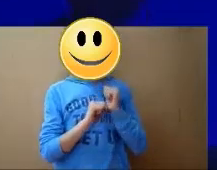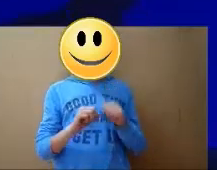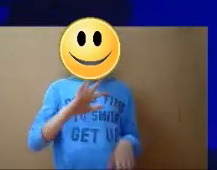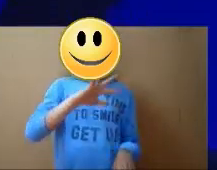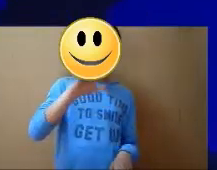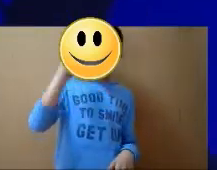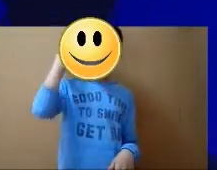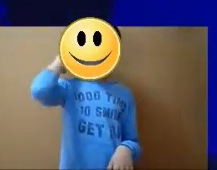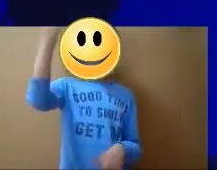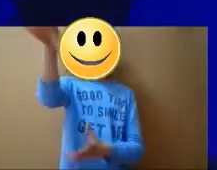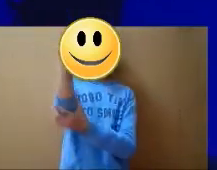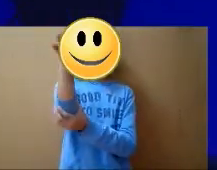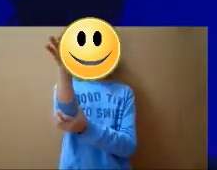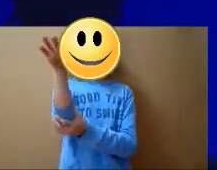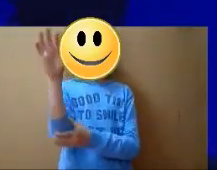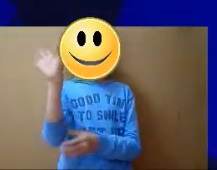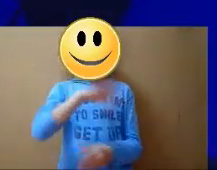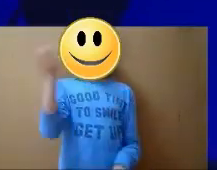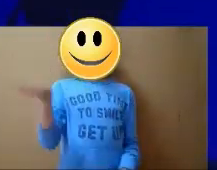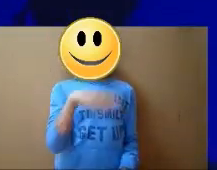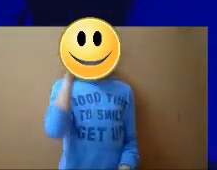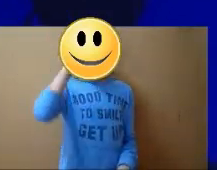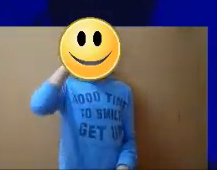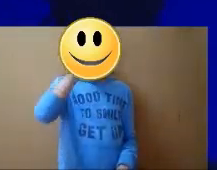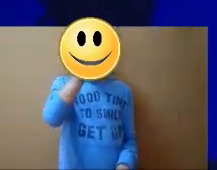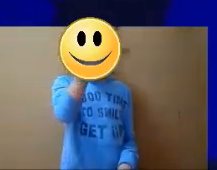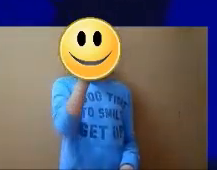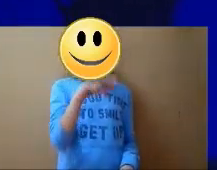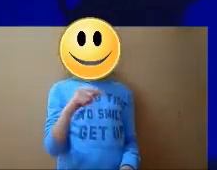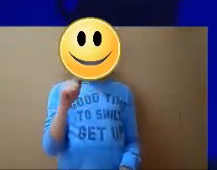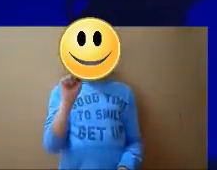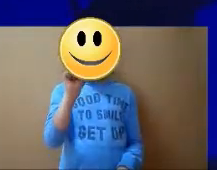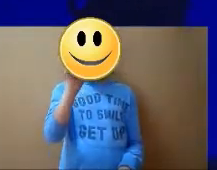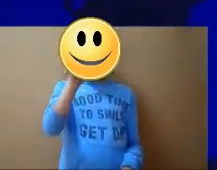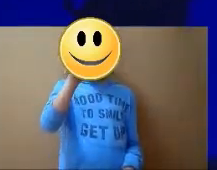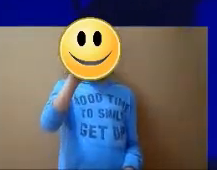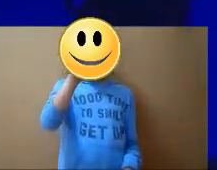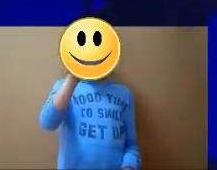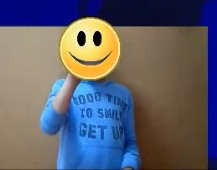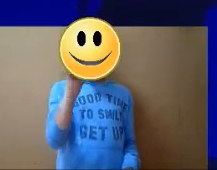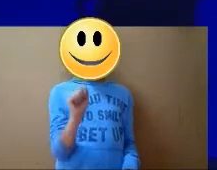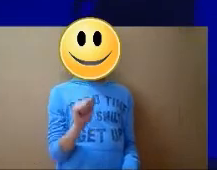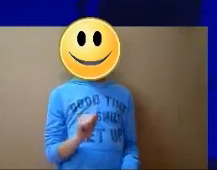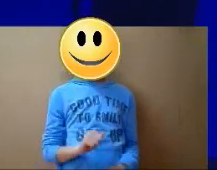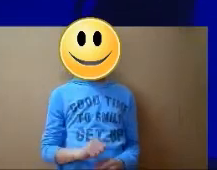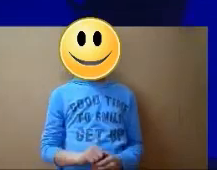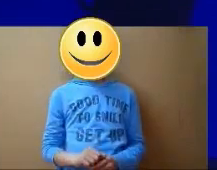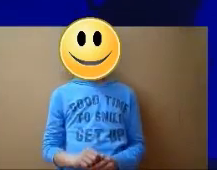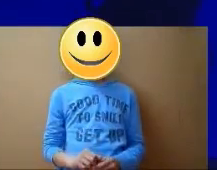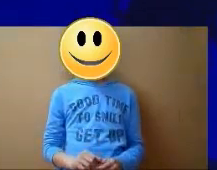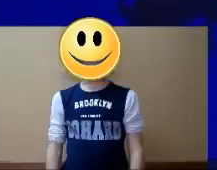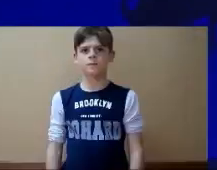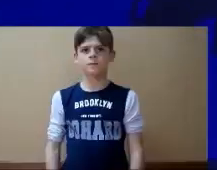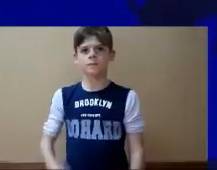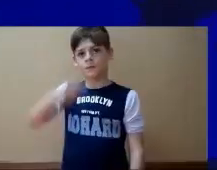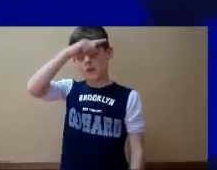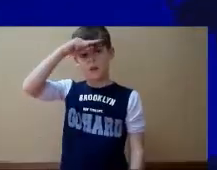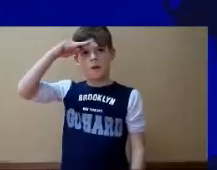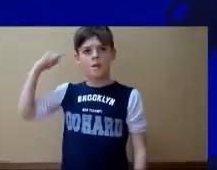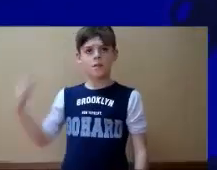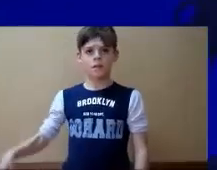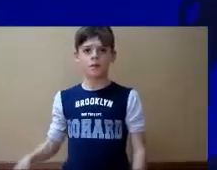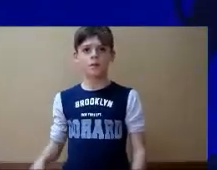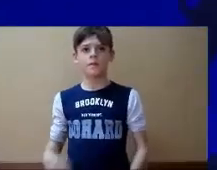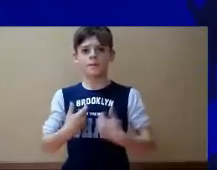na grande e perigosa floresta, onde a monstruosa serpente costuma fazer as suas